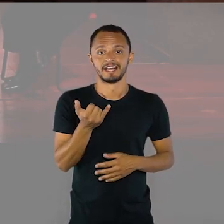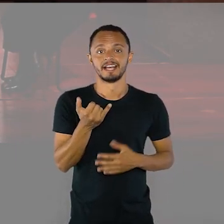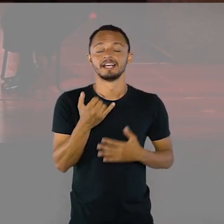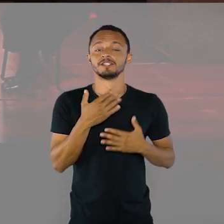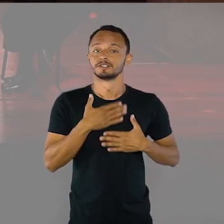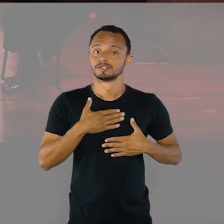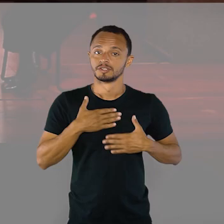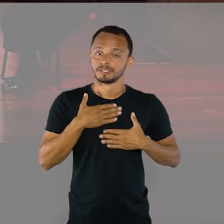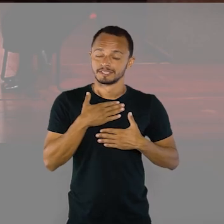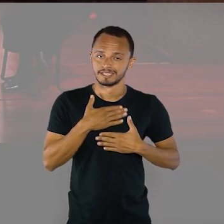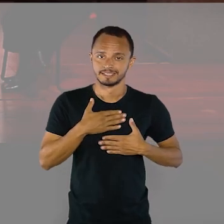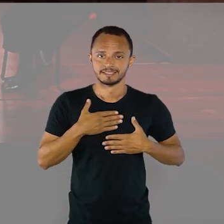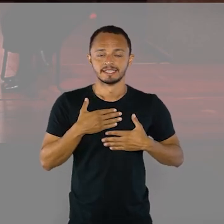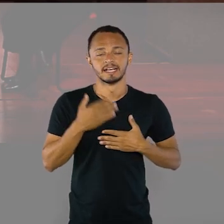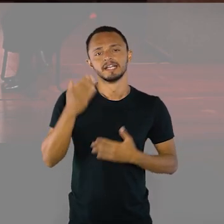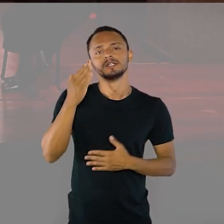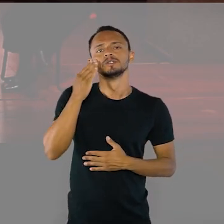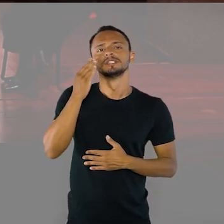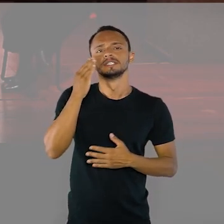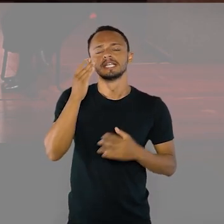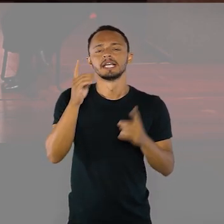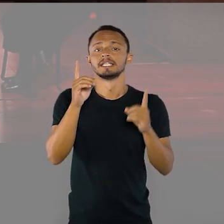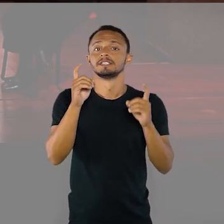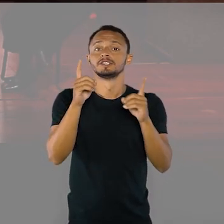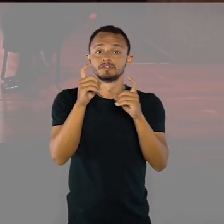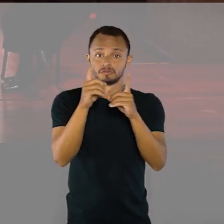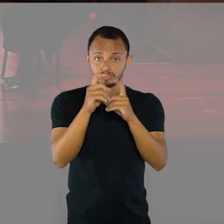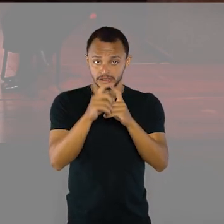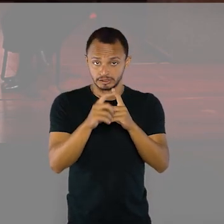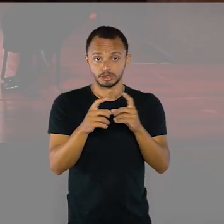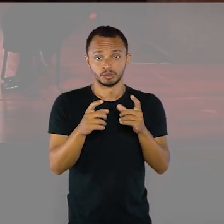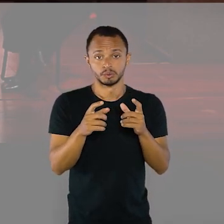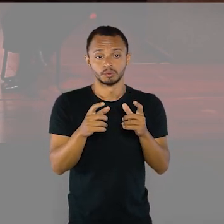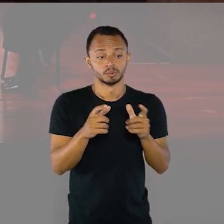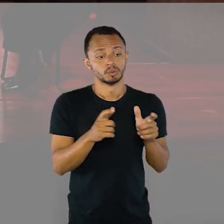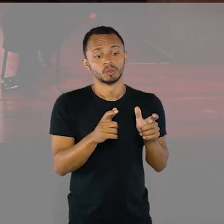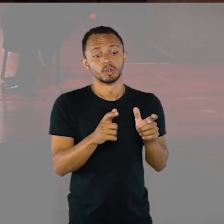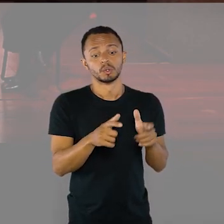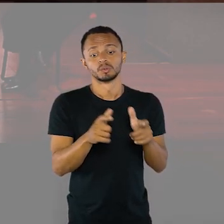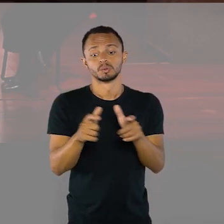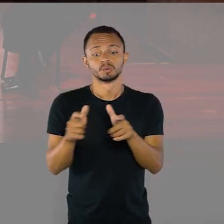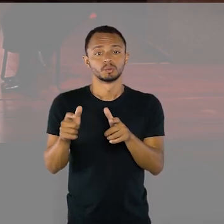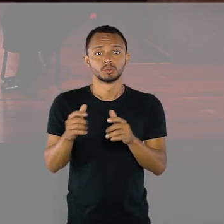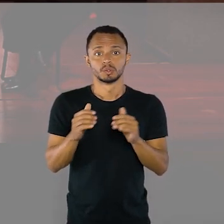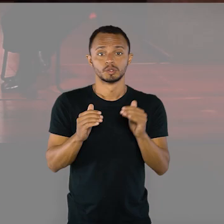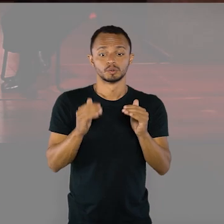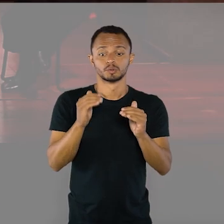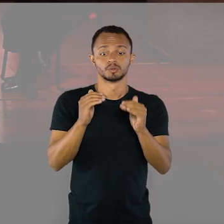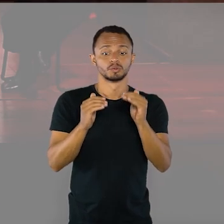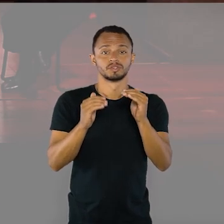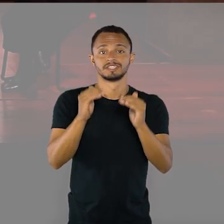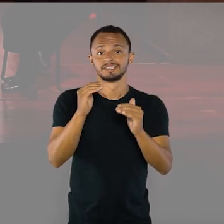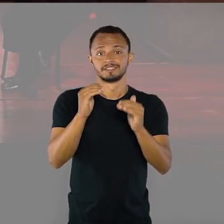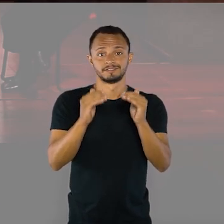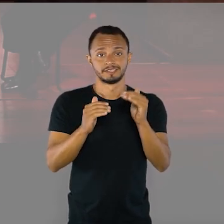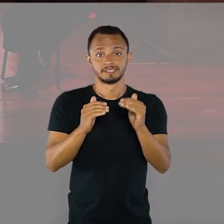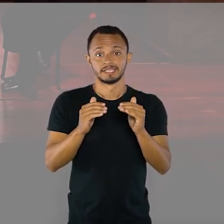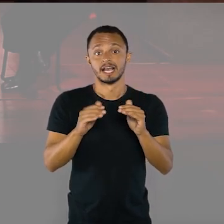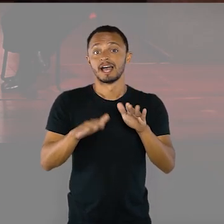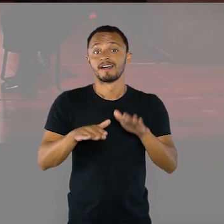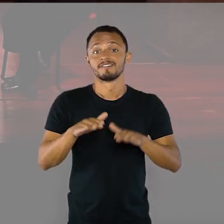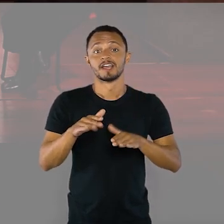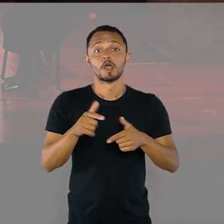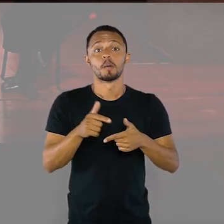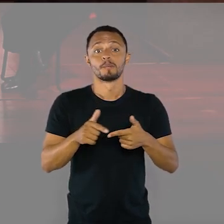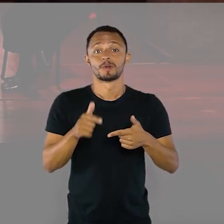muito difícil, né? Está difícil em todos os níveis, você acredite, mas talvez você tenha um problema a mais, né? E tem